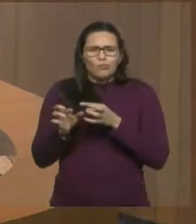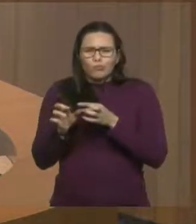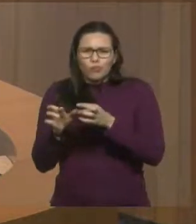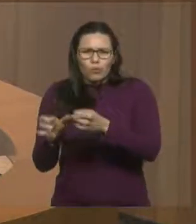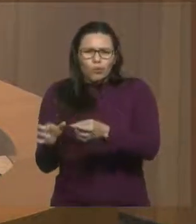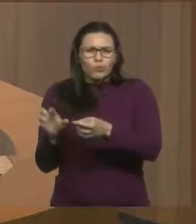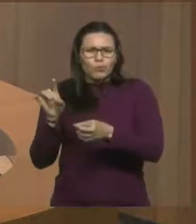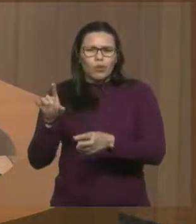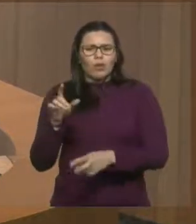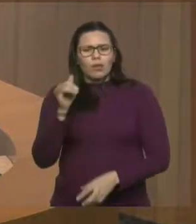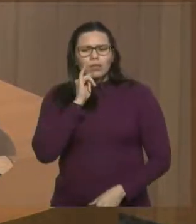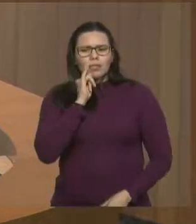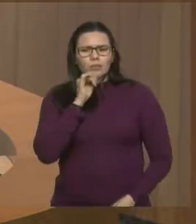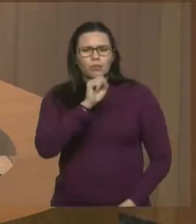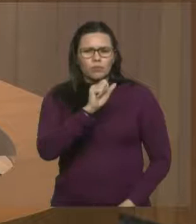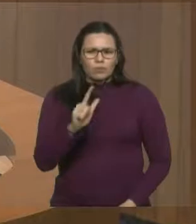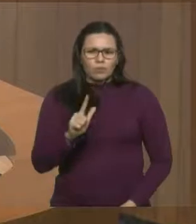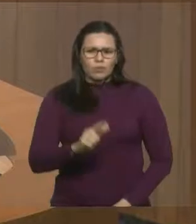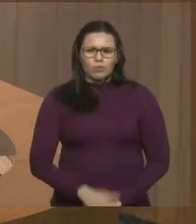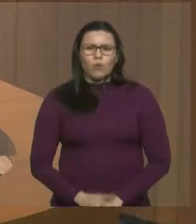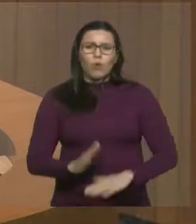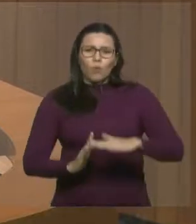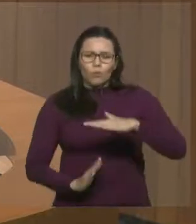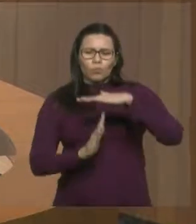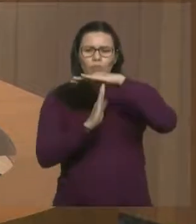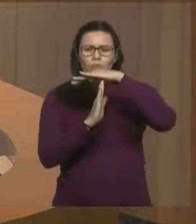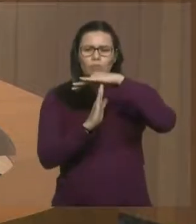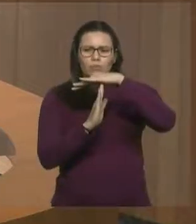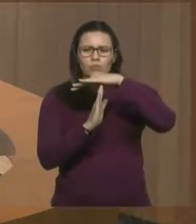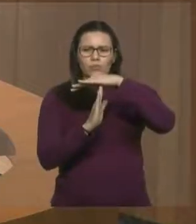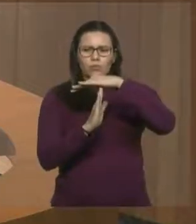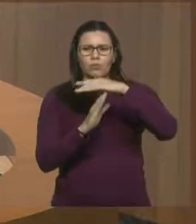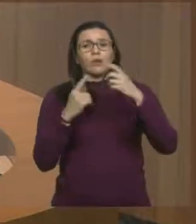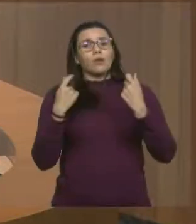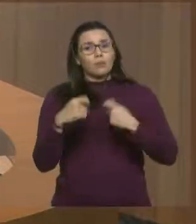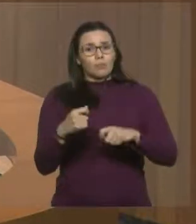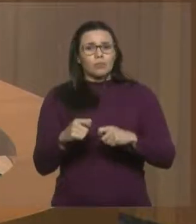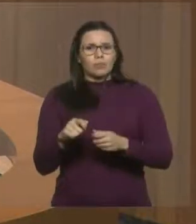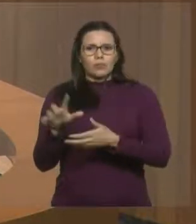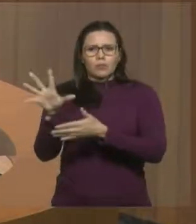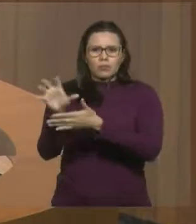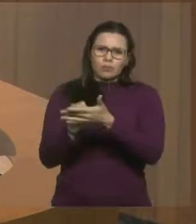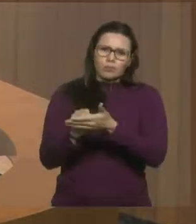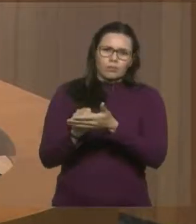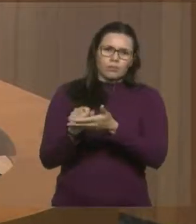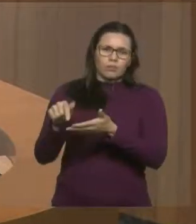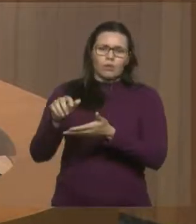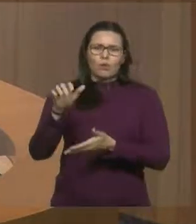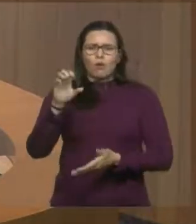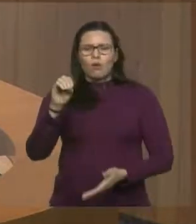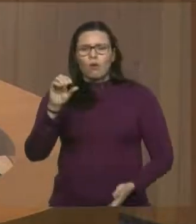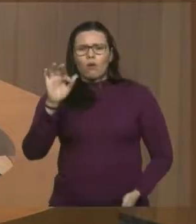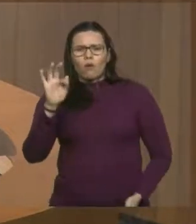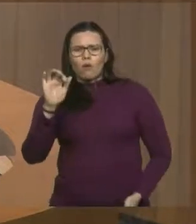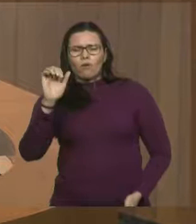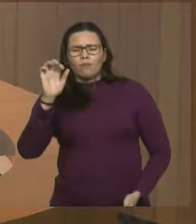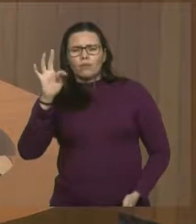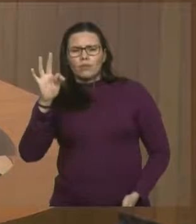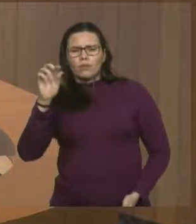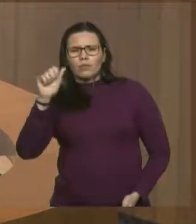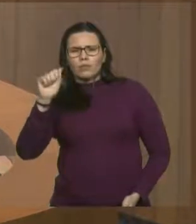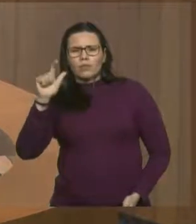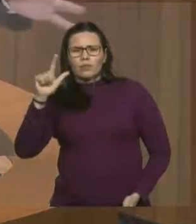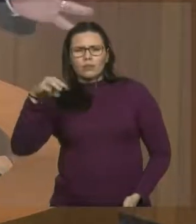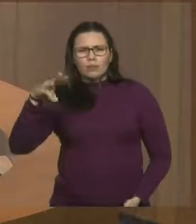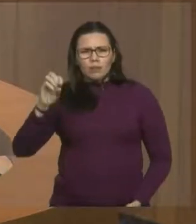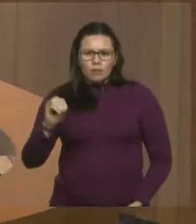de São Luís, para aumentar o teto operativo dele, precisa tirar da oftalmologia, por exemplo, ou vai precisar tirar do